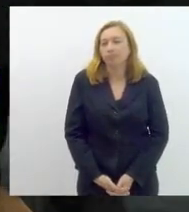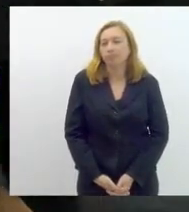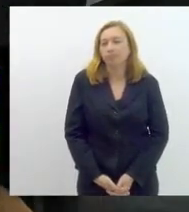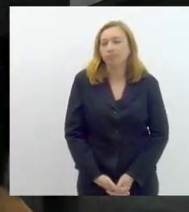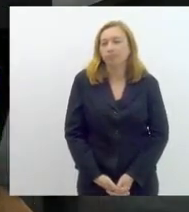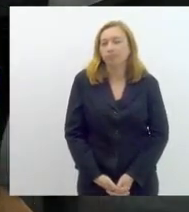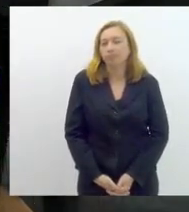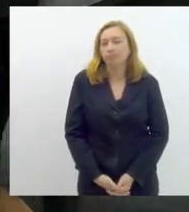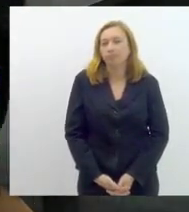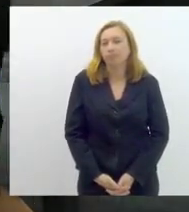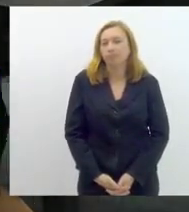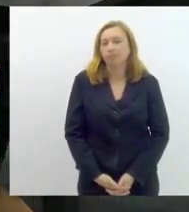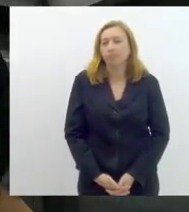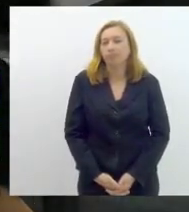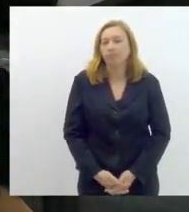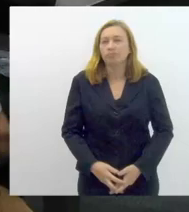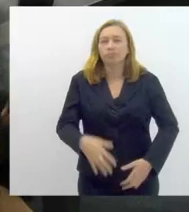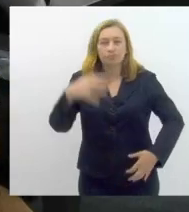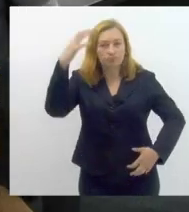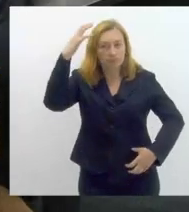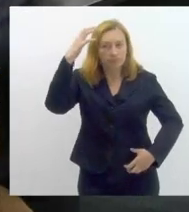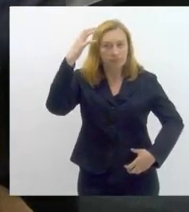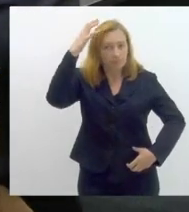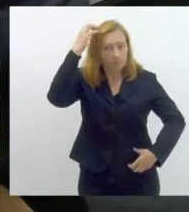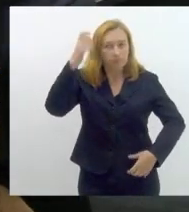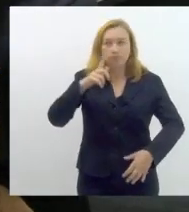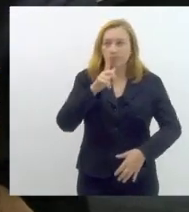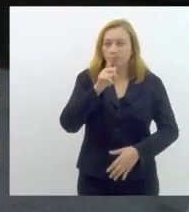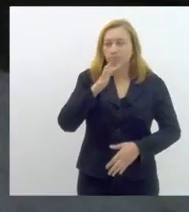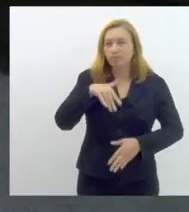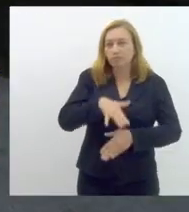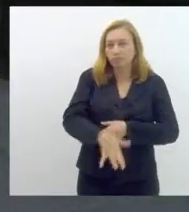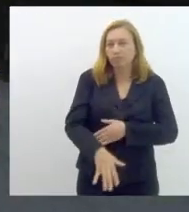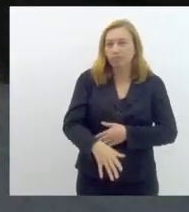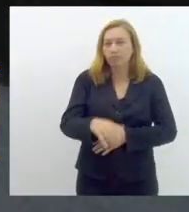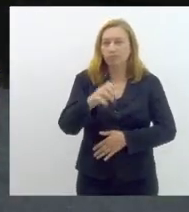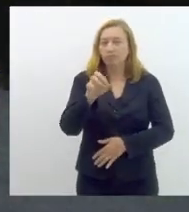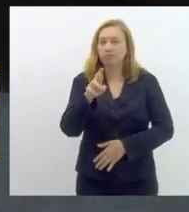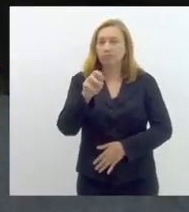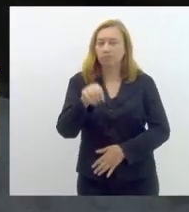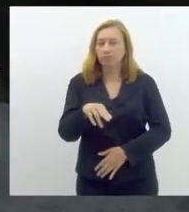Conceição de Macabu, Elias de Gabriel da Silva Ogstoy.